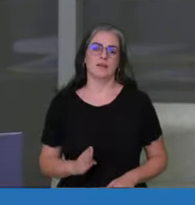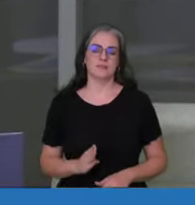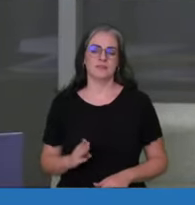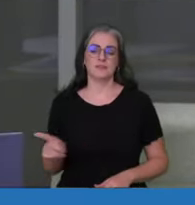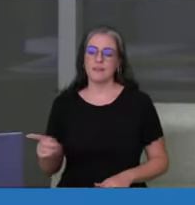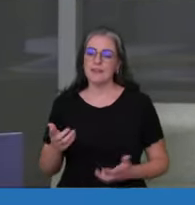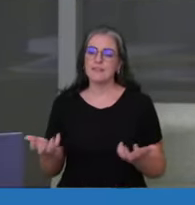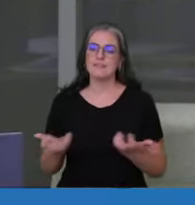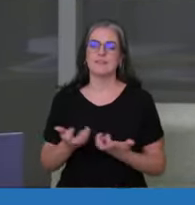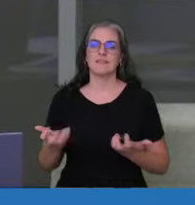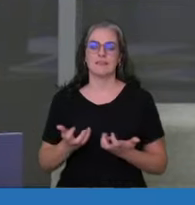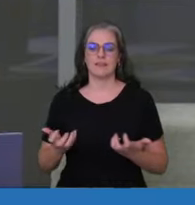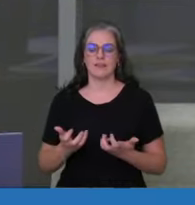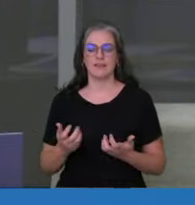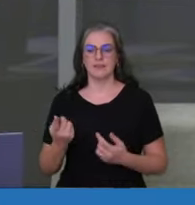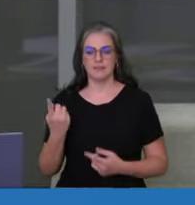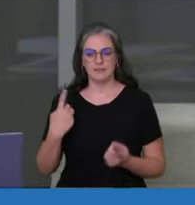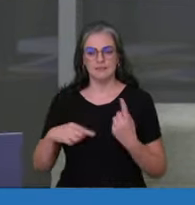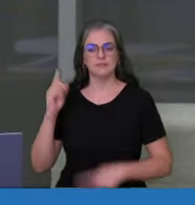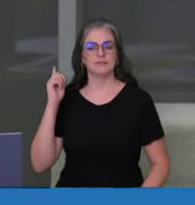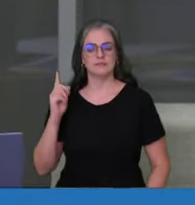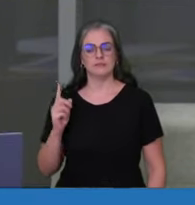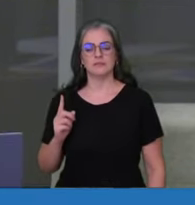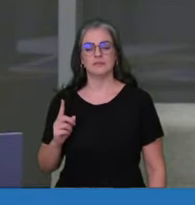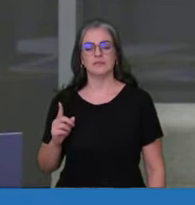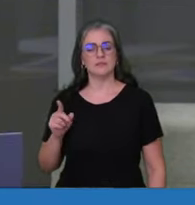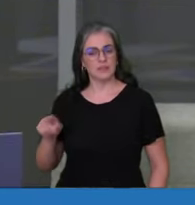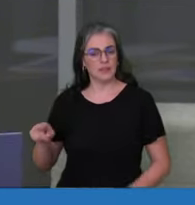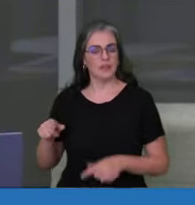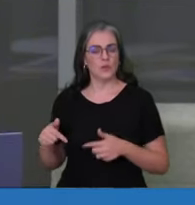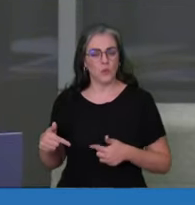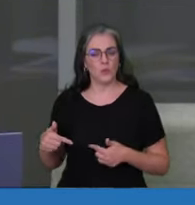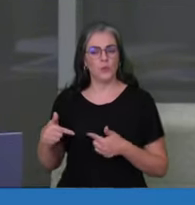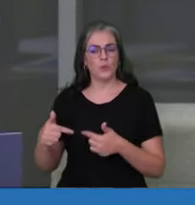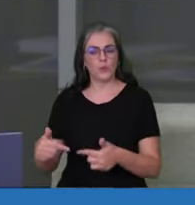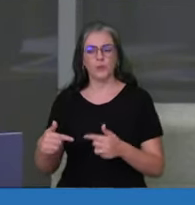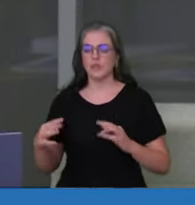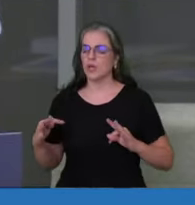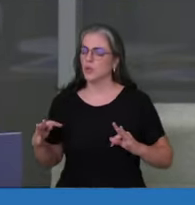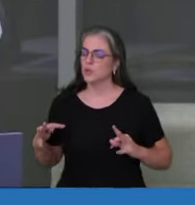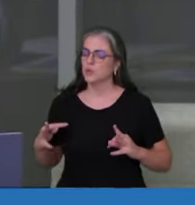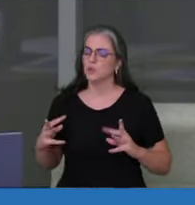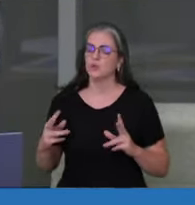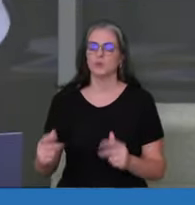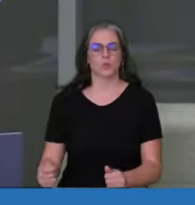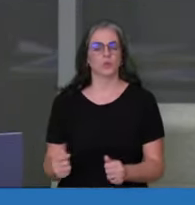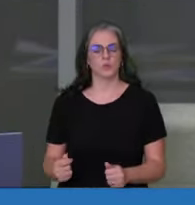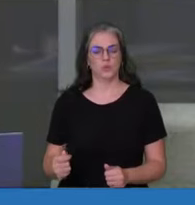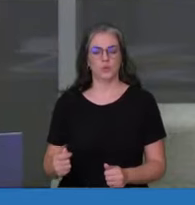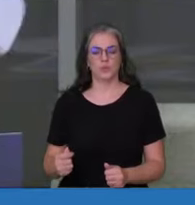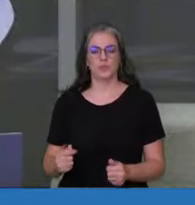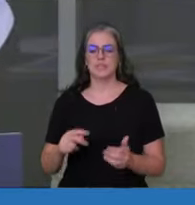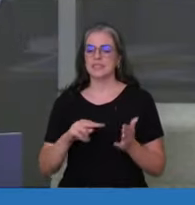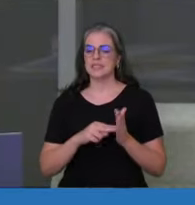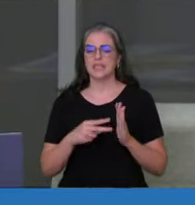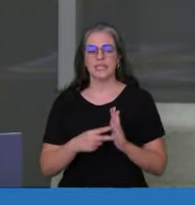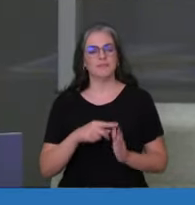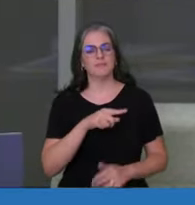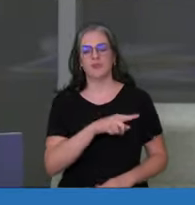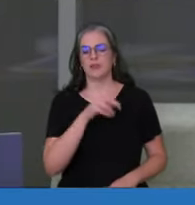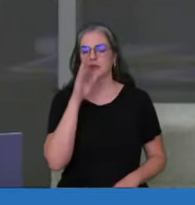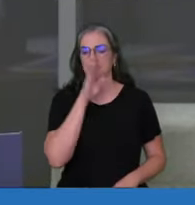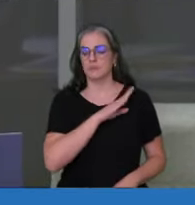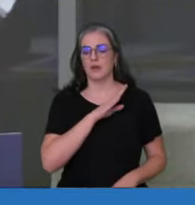quis transformar. E ela combateu tudo que representava essa opressão e